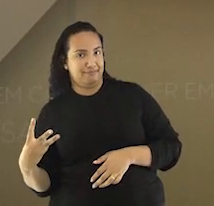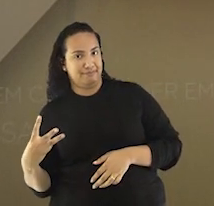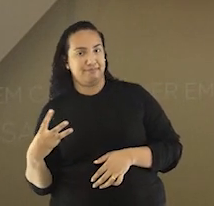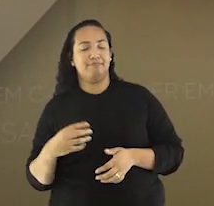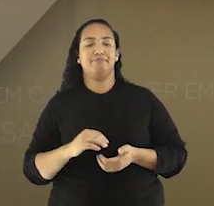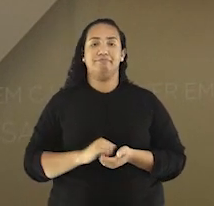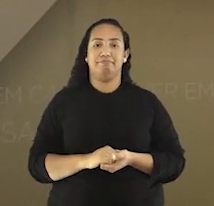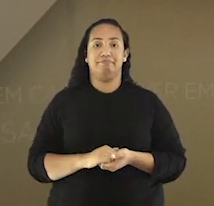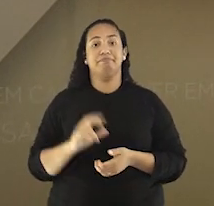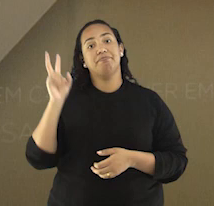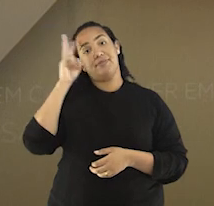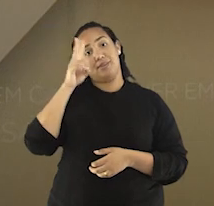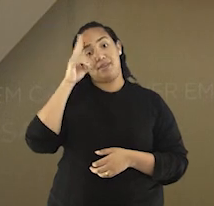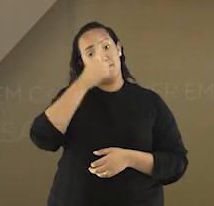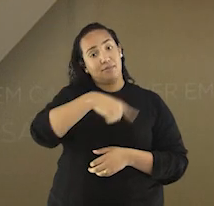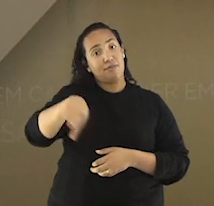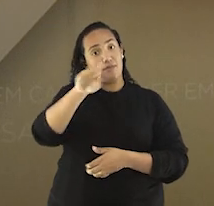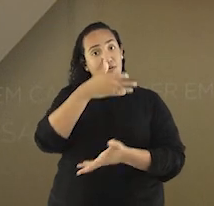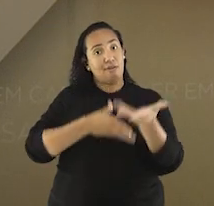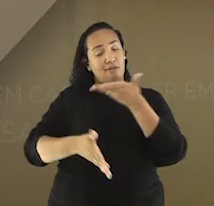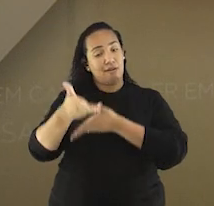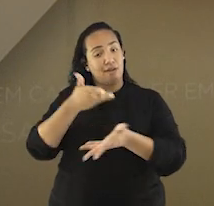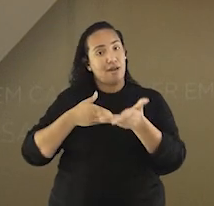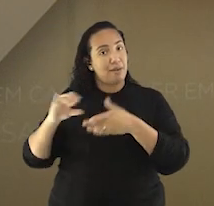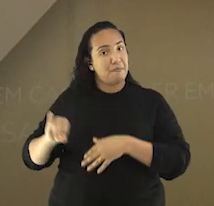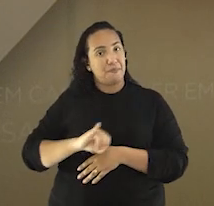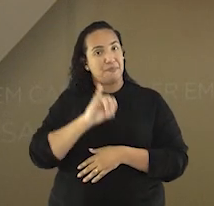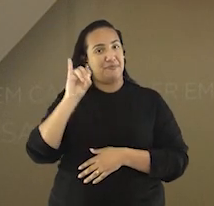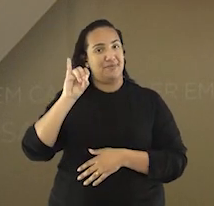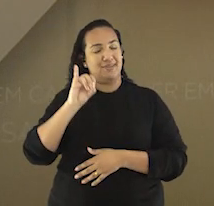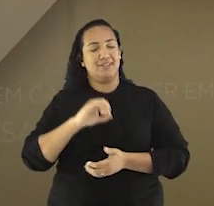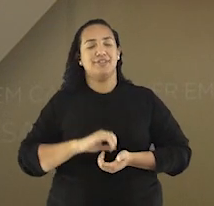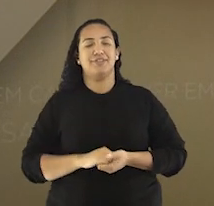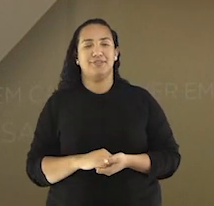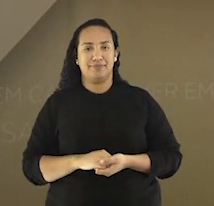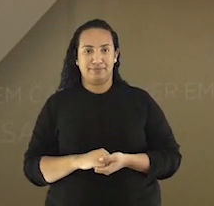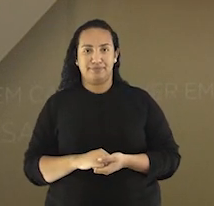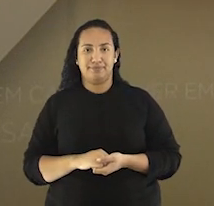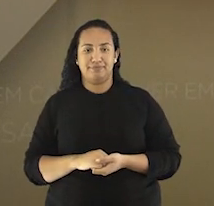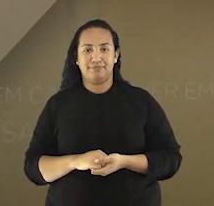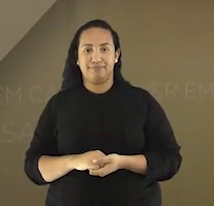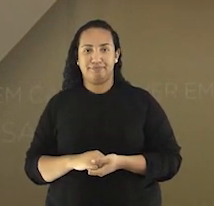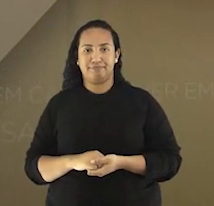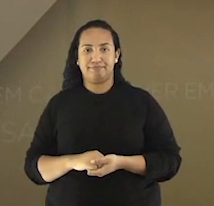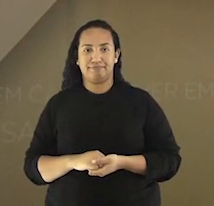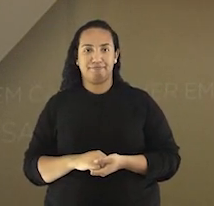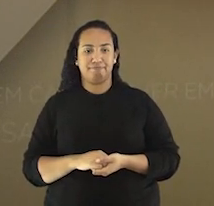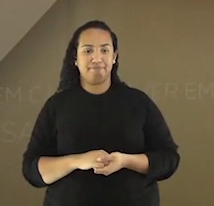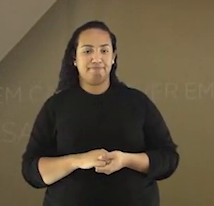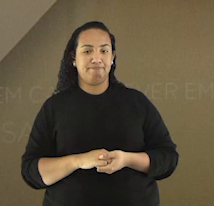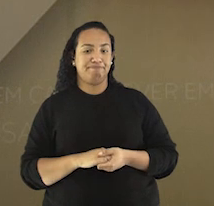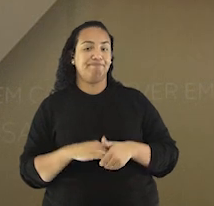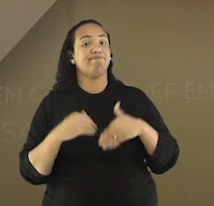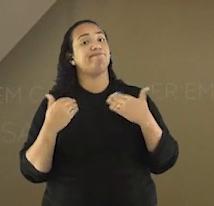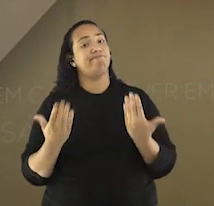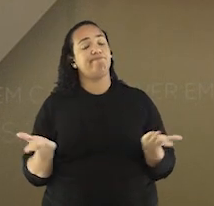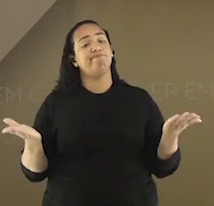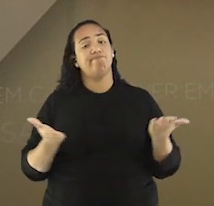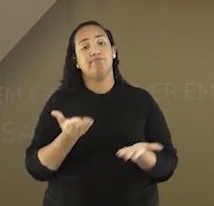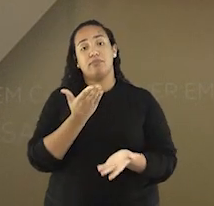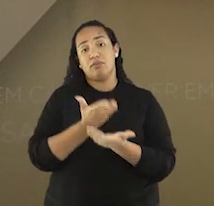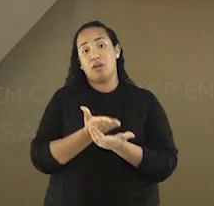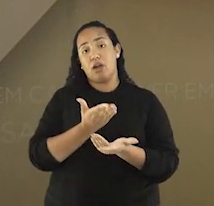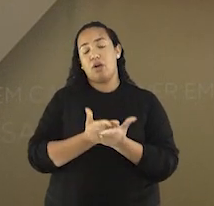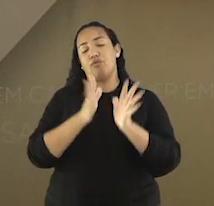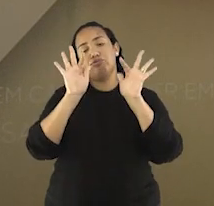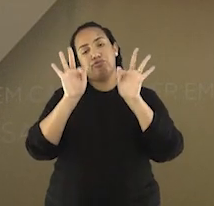0143. Lembre-se que a sua participação é muito importante para nós. Estamos chegando ao final de mais uma aula